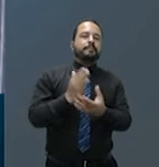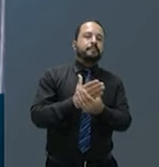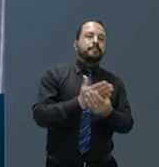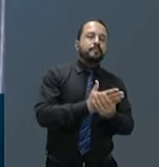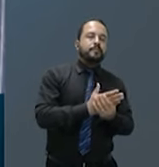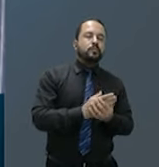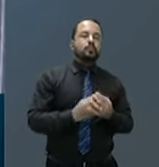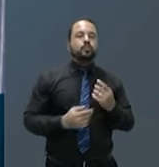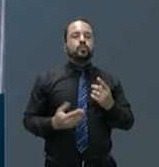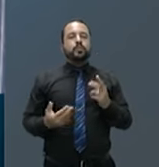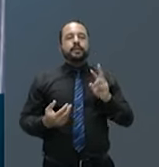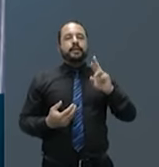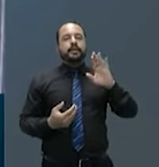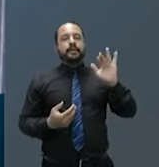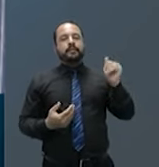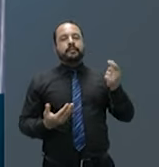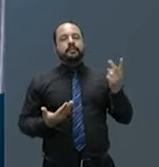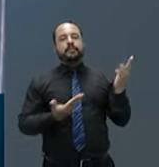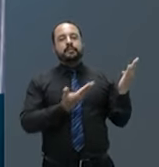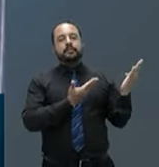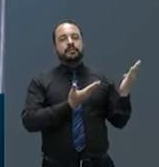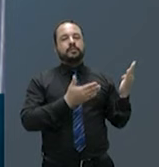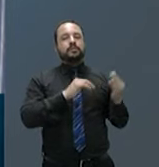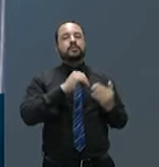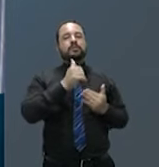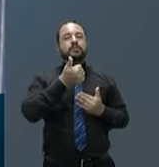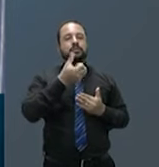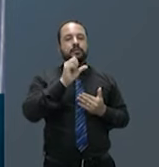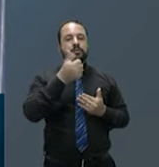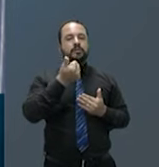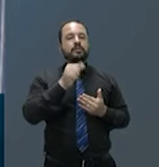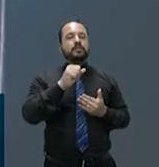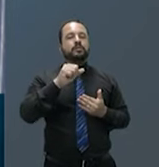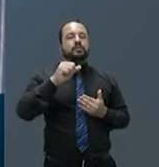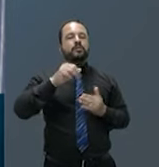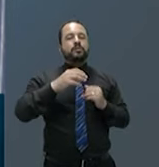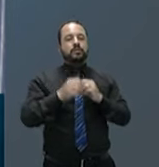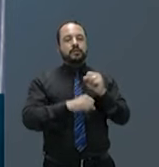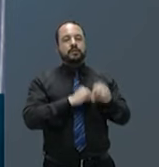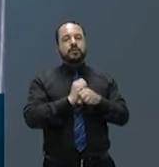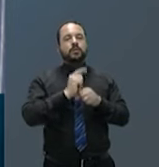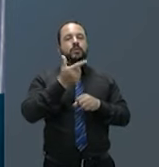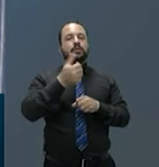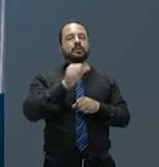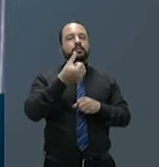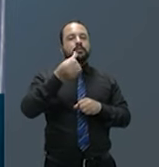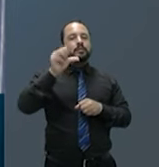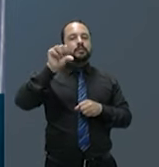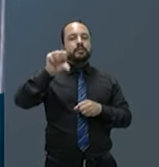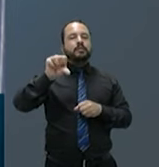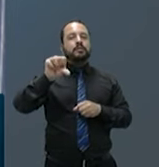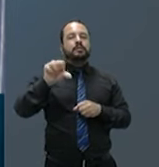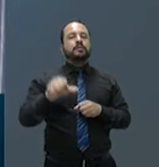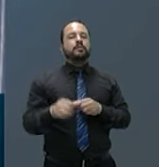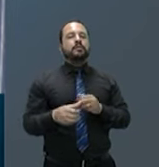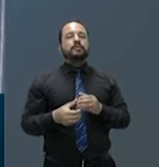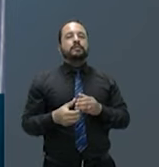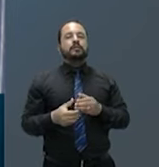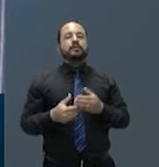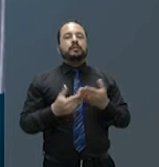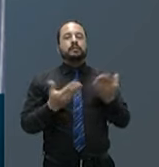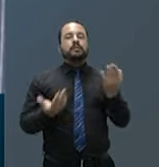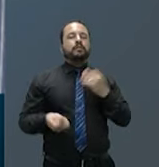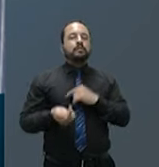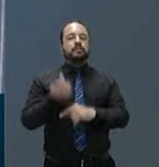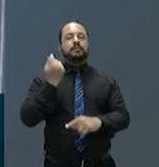1.813.684, ocorrido em 18 de novembro de 2019, fim do qual voltou